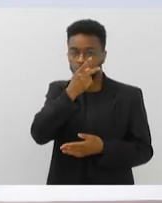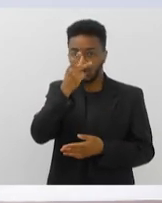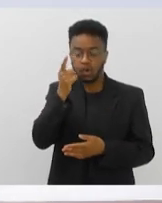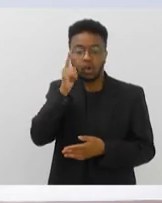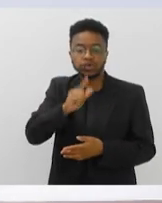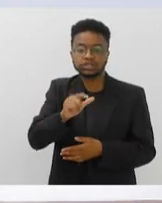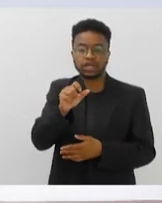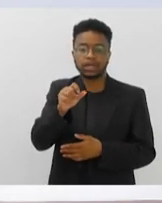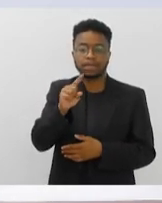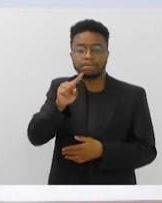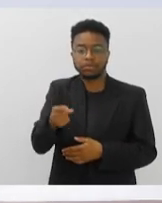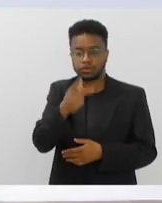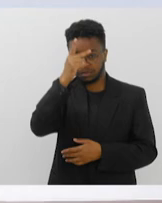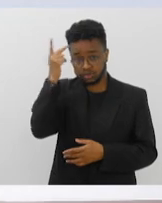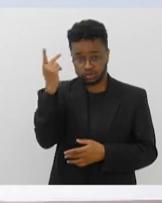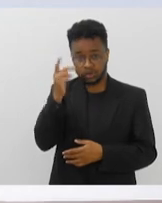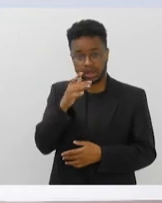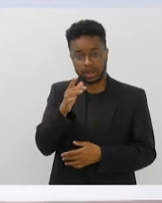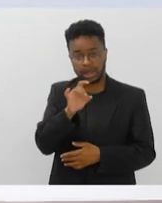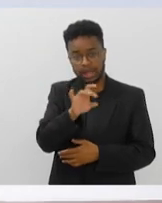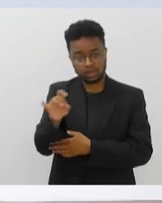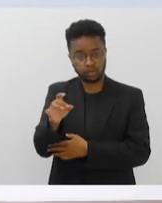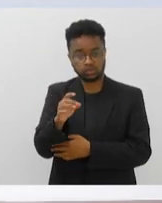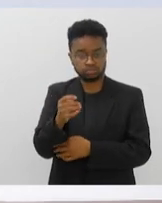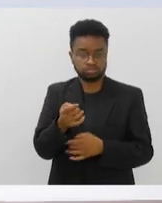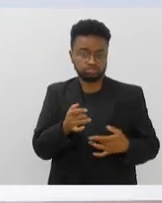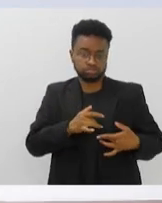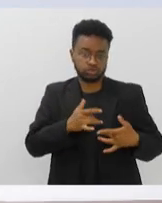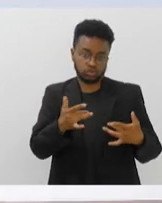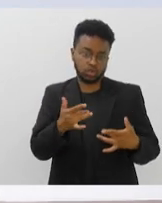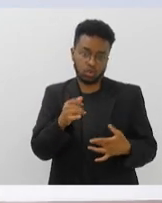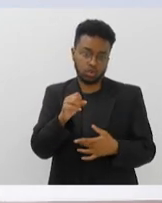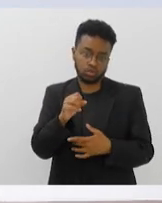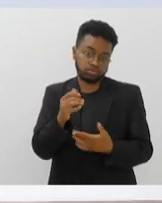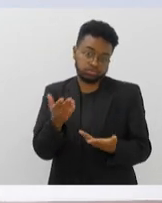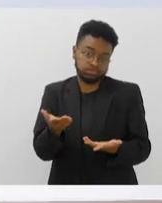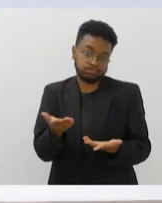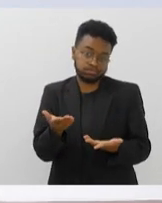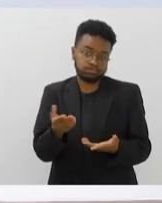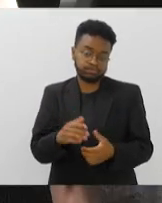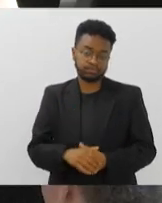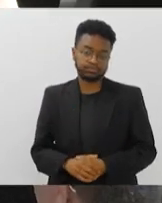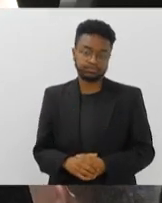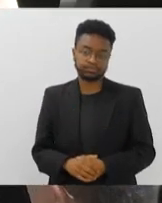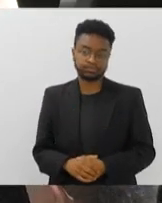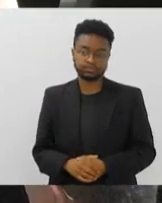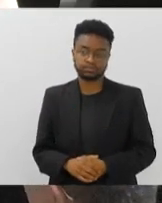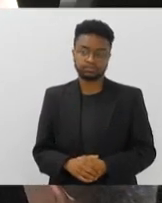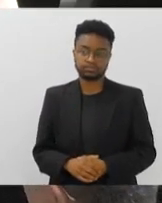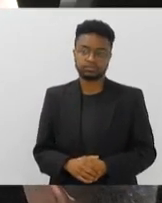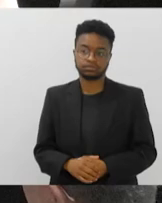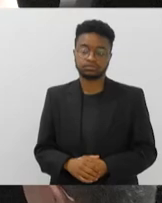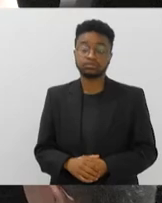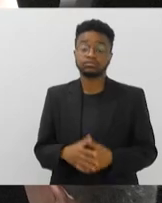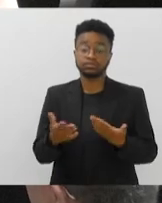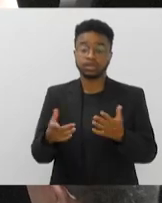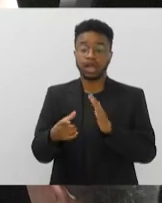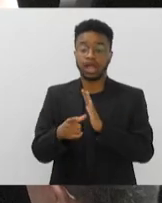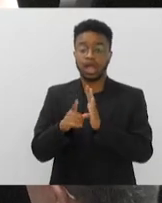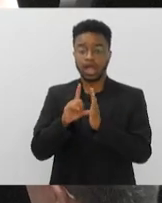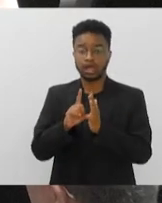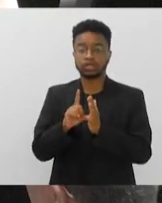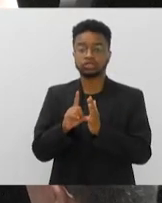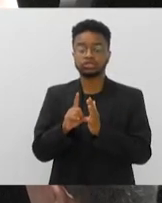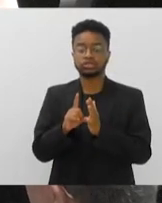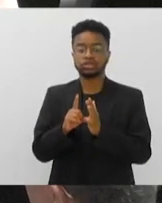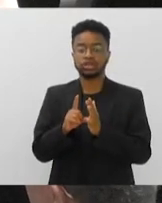doando R 1.000 vai ser essa faixa aqui quanto vai dar de de de conta aqui e por aí por aí vai eh antes anteriormente foi